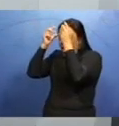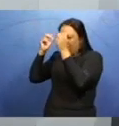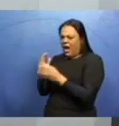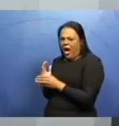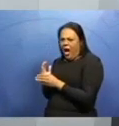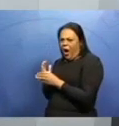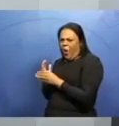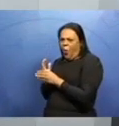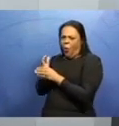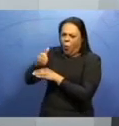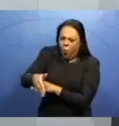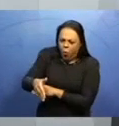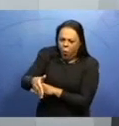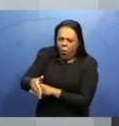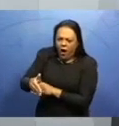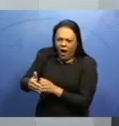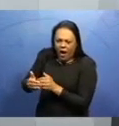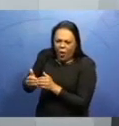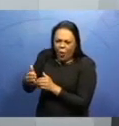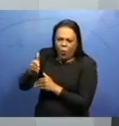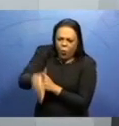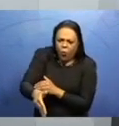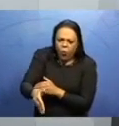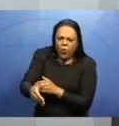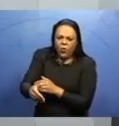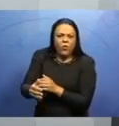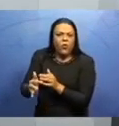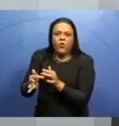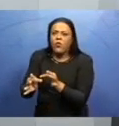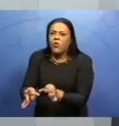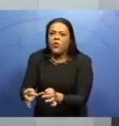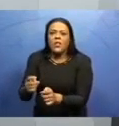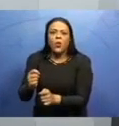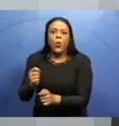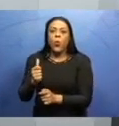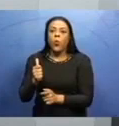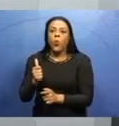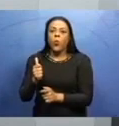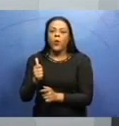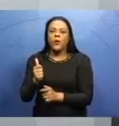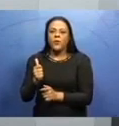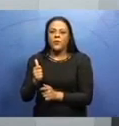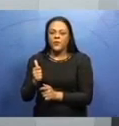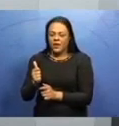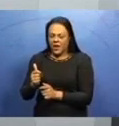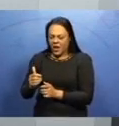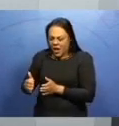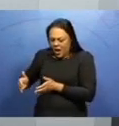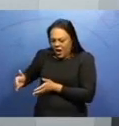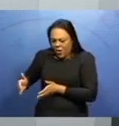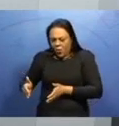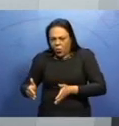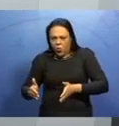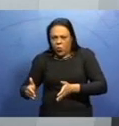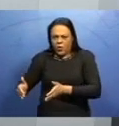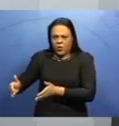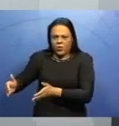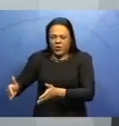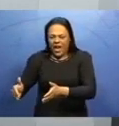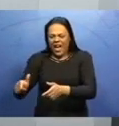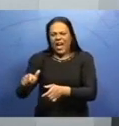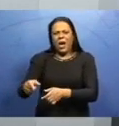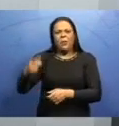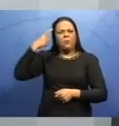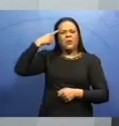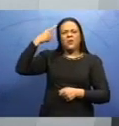lebre já tinha atingido quase todo o percurso. O percurso da corrida resolveu tirar